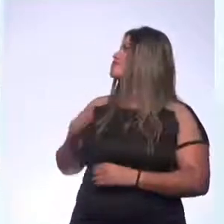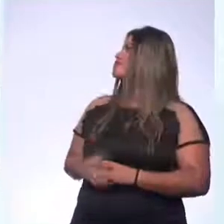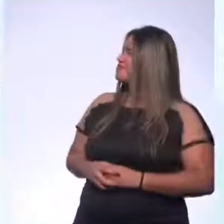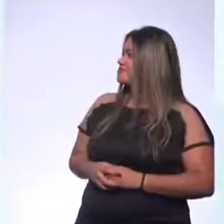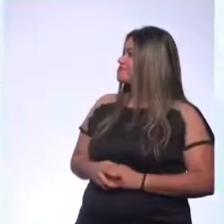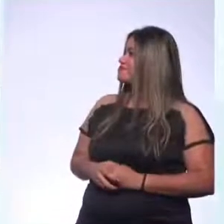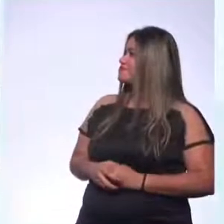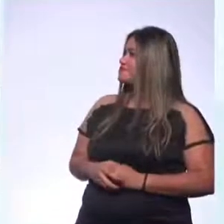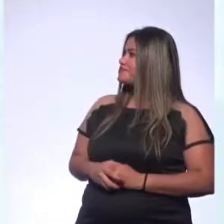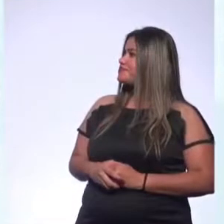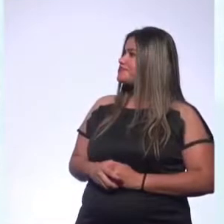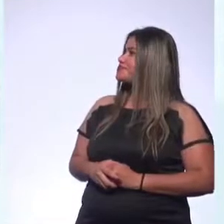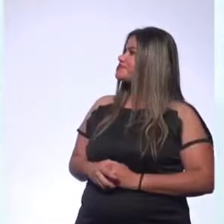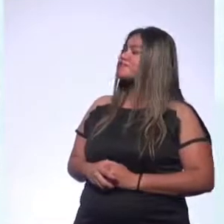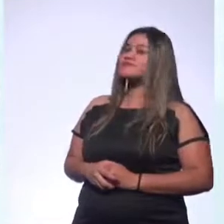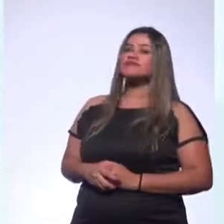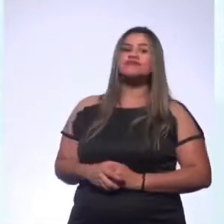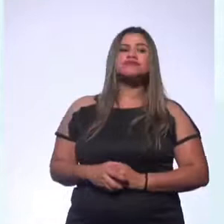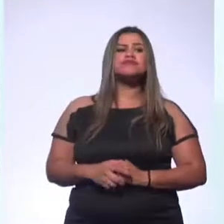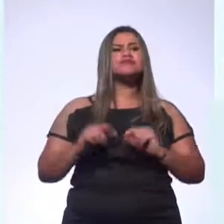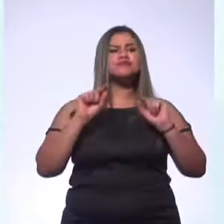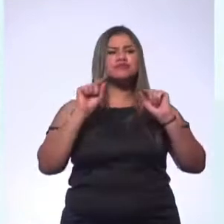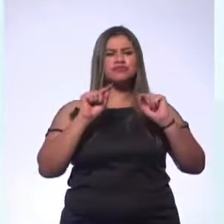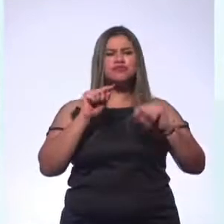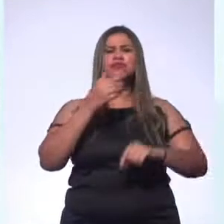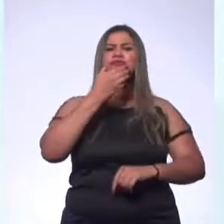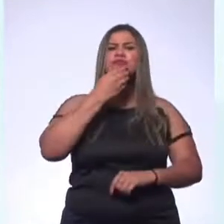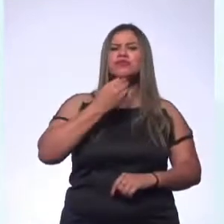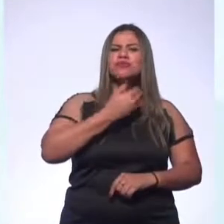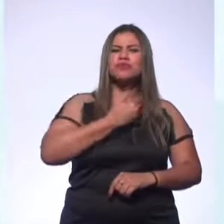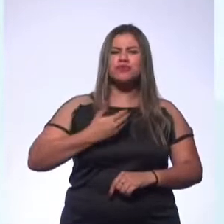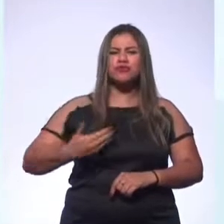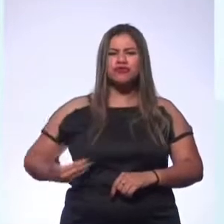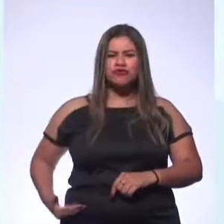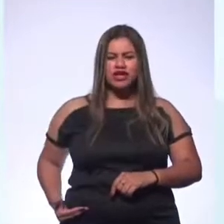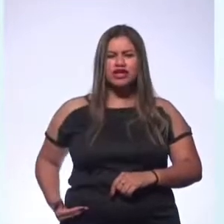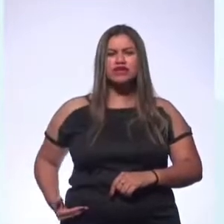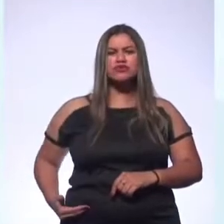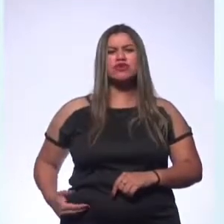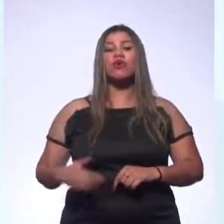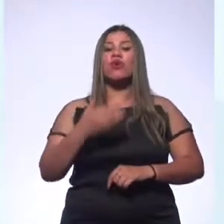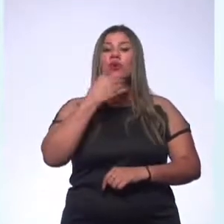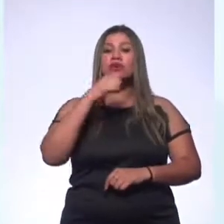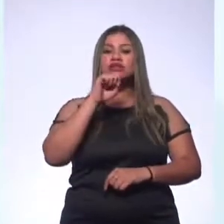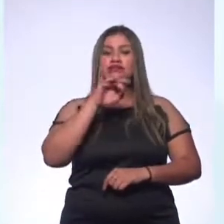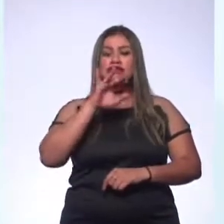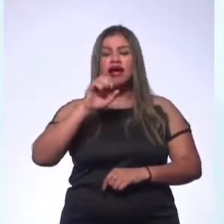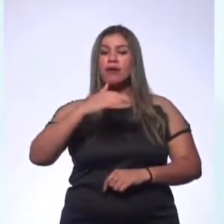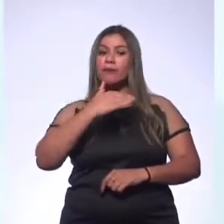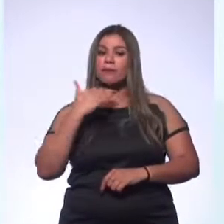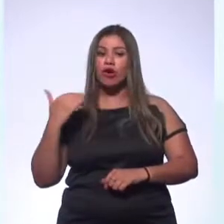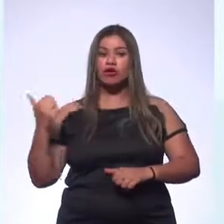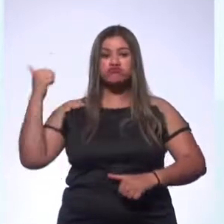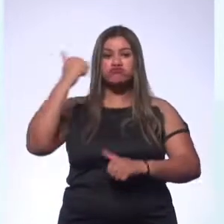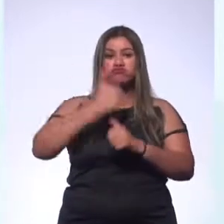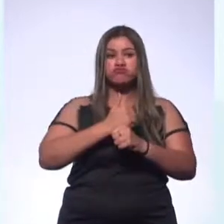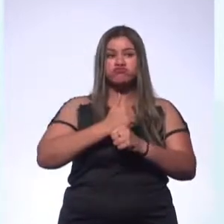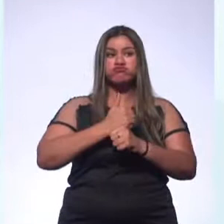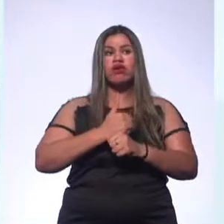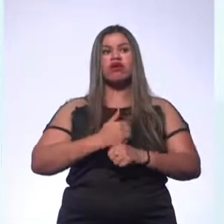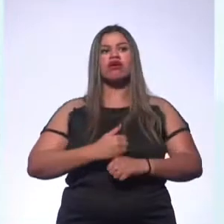Na próxima tela, nós veremos aqui um governante que assumiu após o governo de Stalin, Nikita